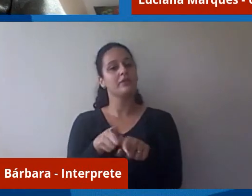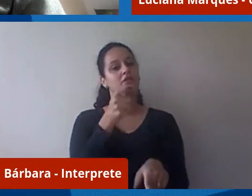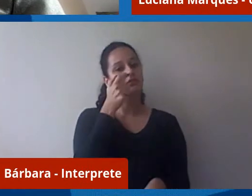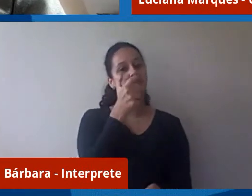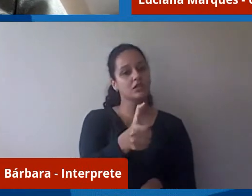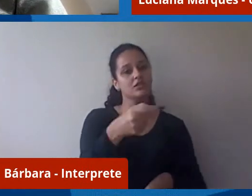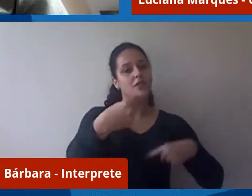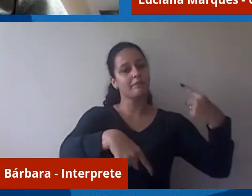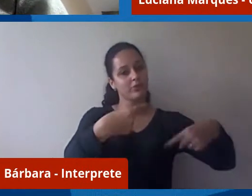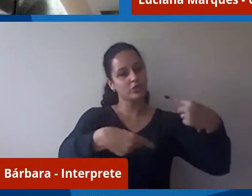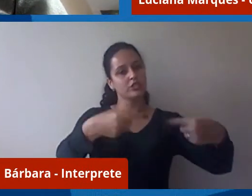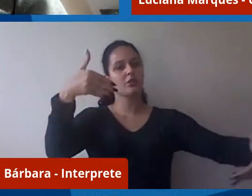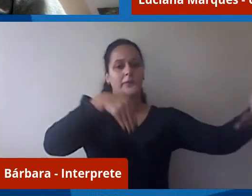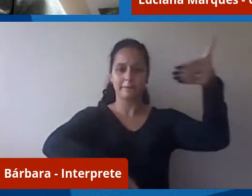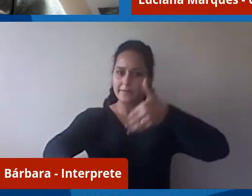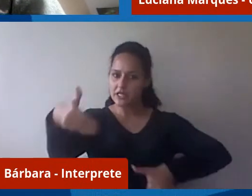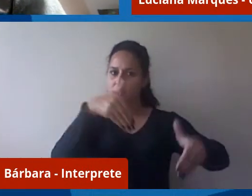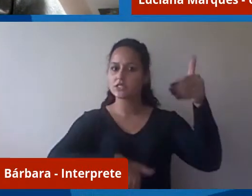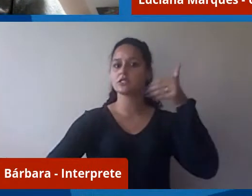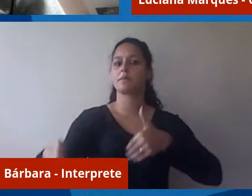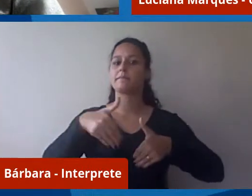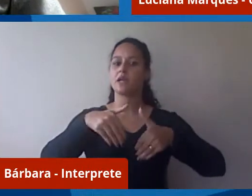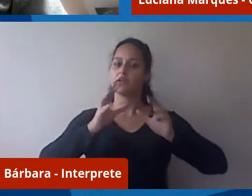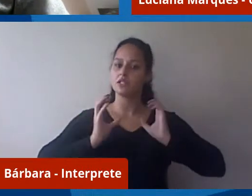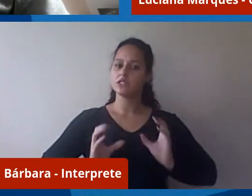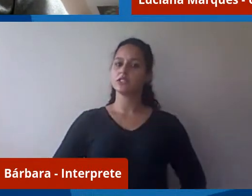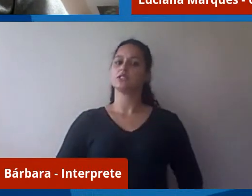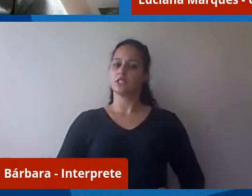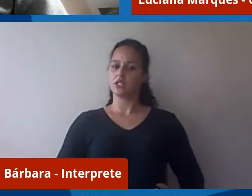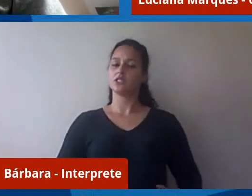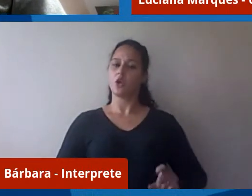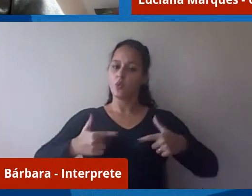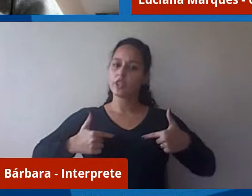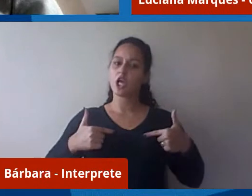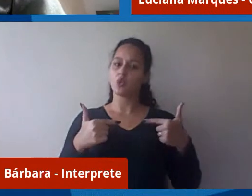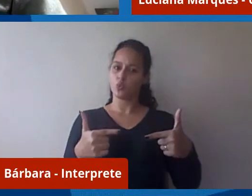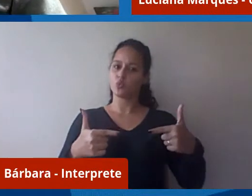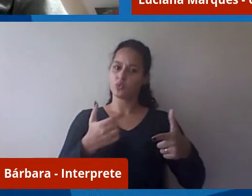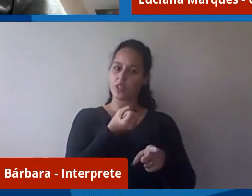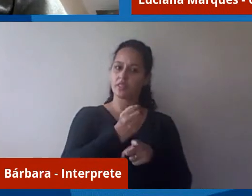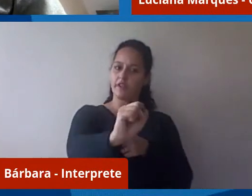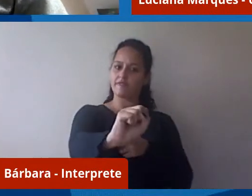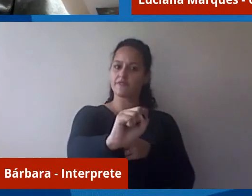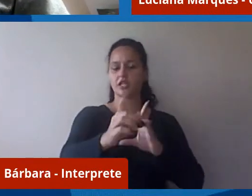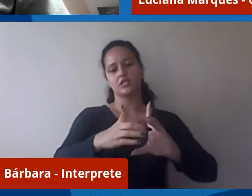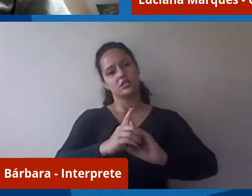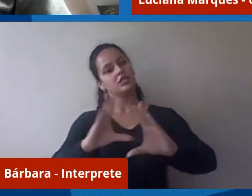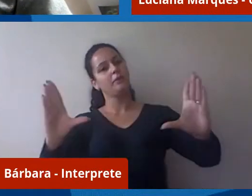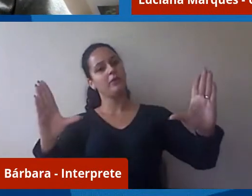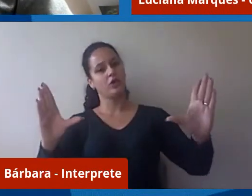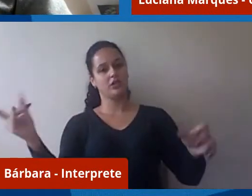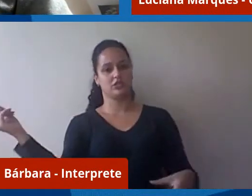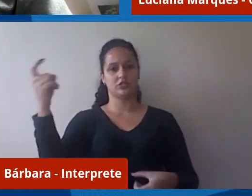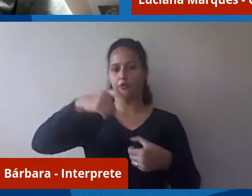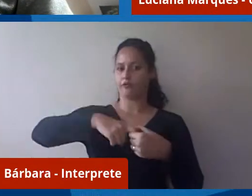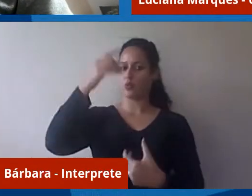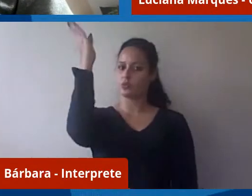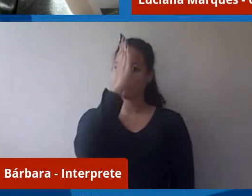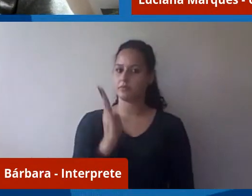cidadã, participação política, luta para defender a democracia, para restaurar a democracia no